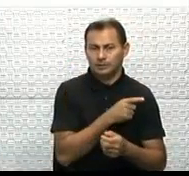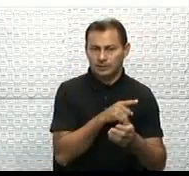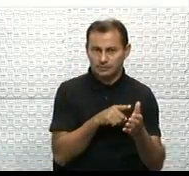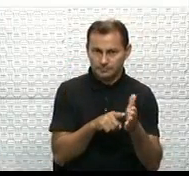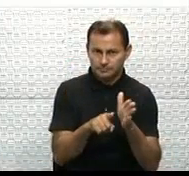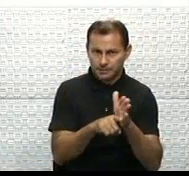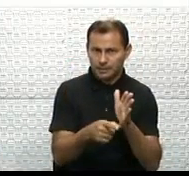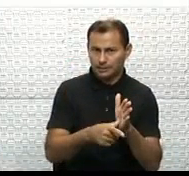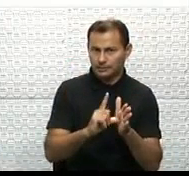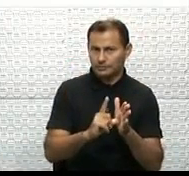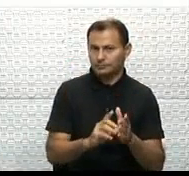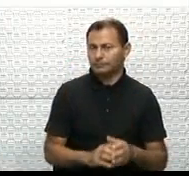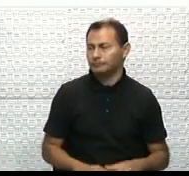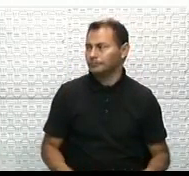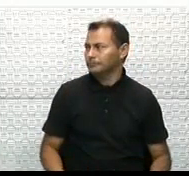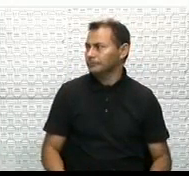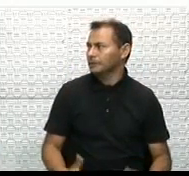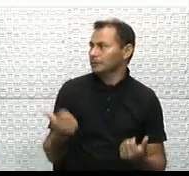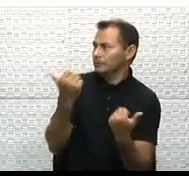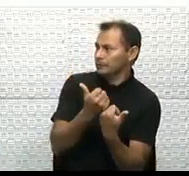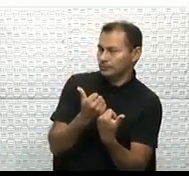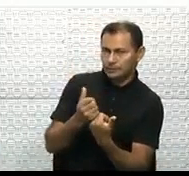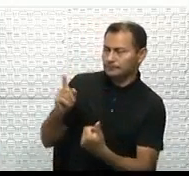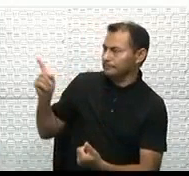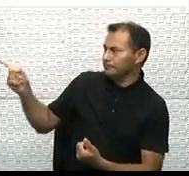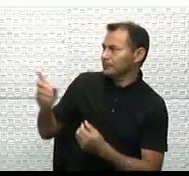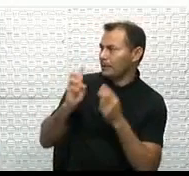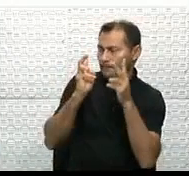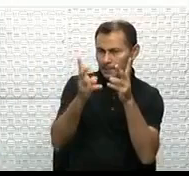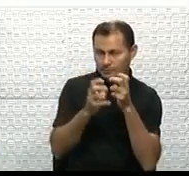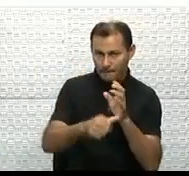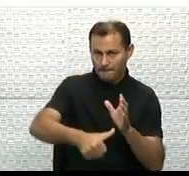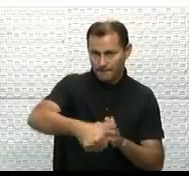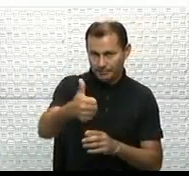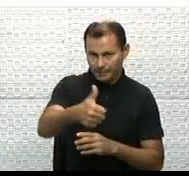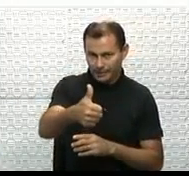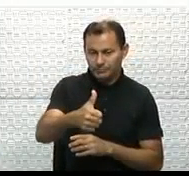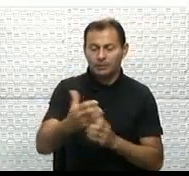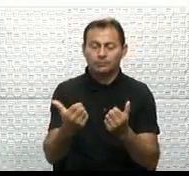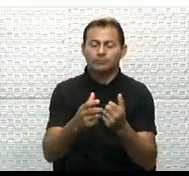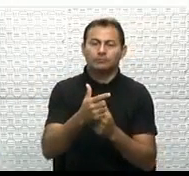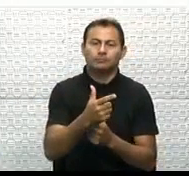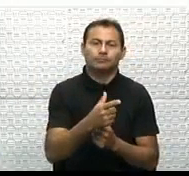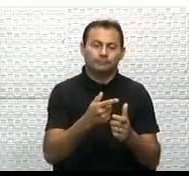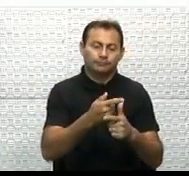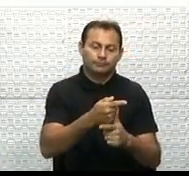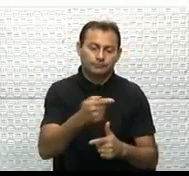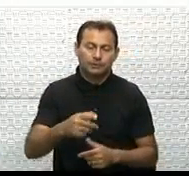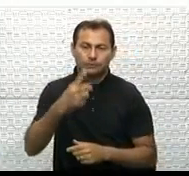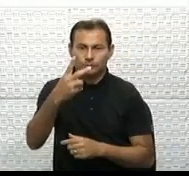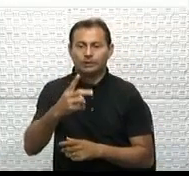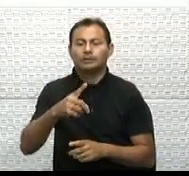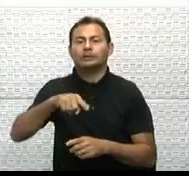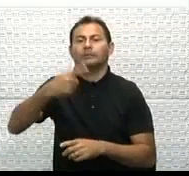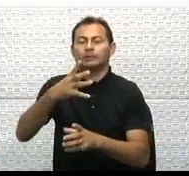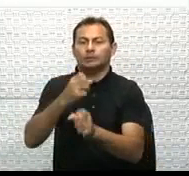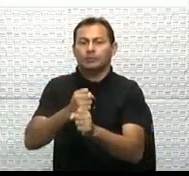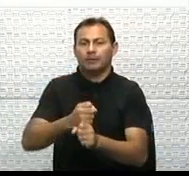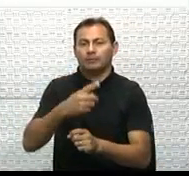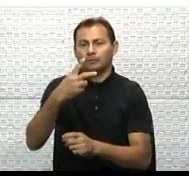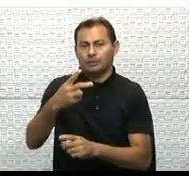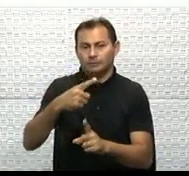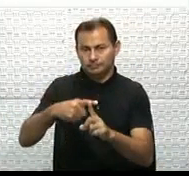enunciado. Então, substituindo, perceba que primeiro subtraímos o 2 e depois somamos o